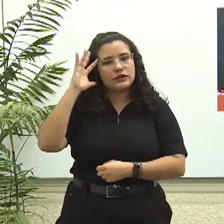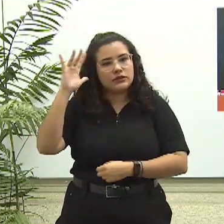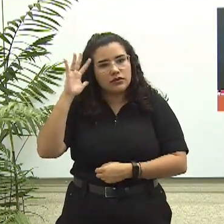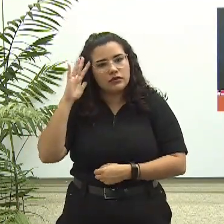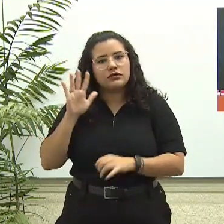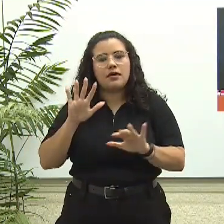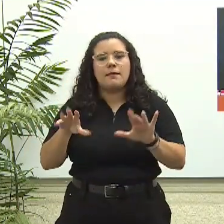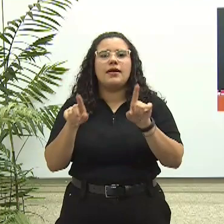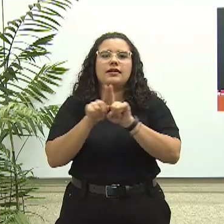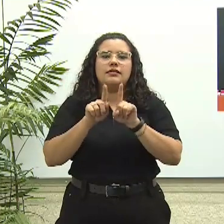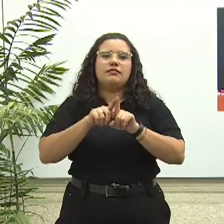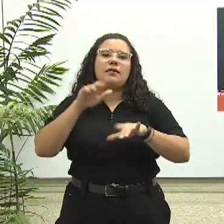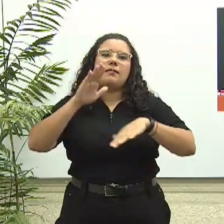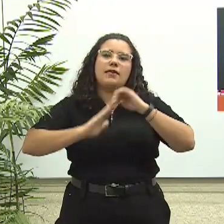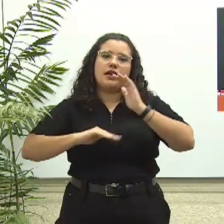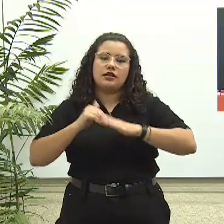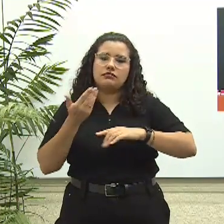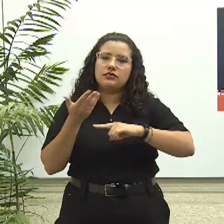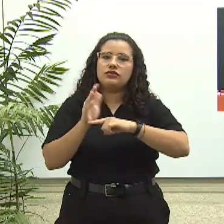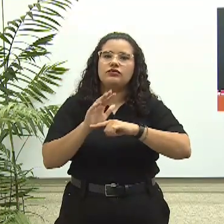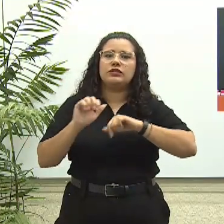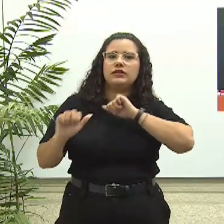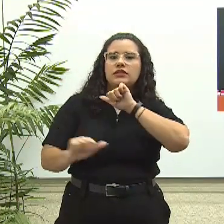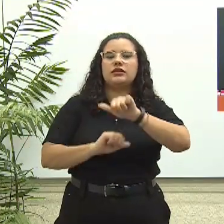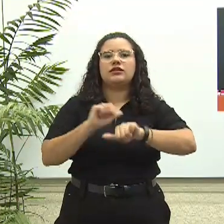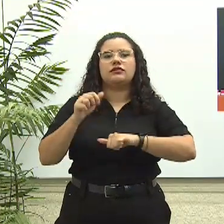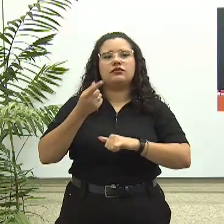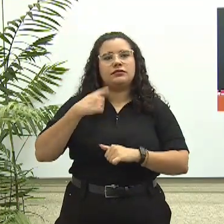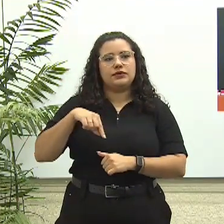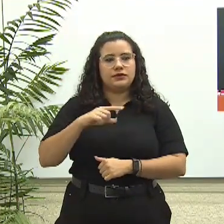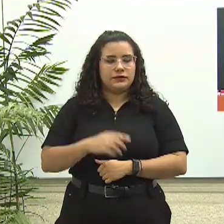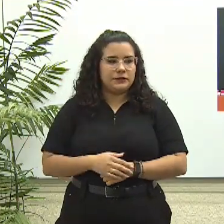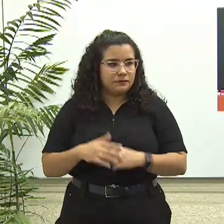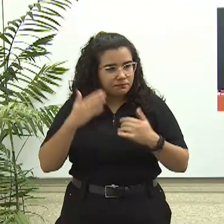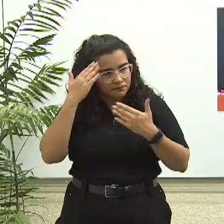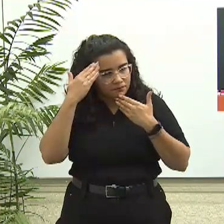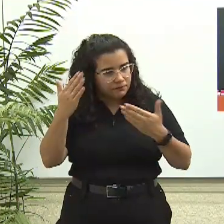mas também uma prática que transforme isso que nós criticamos